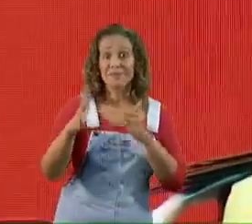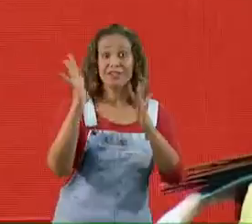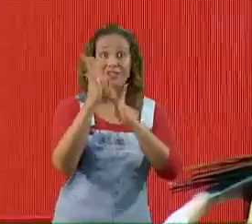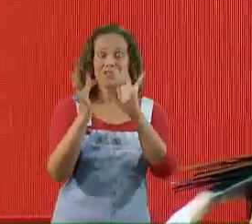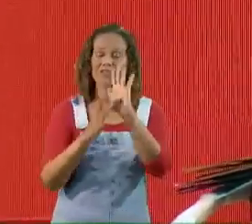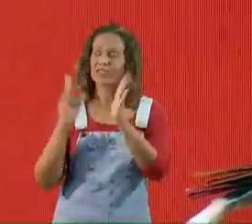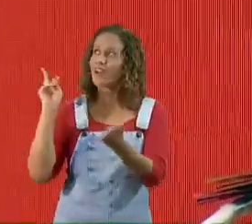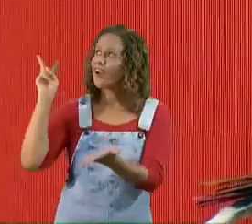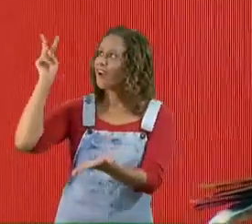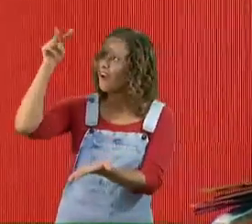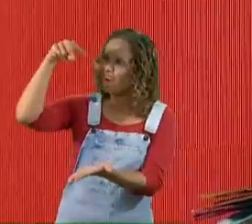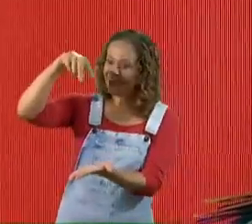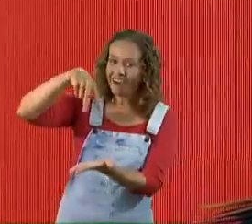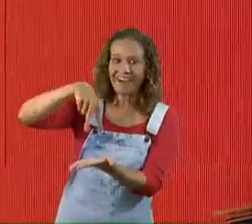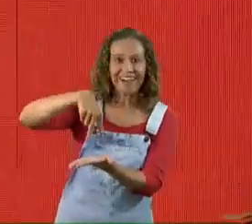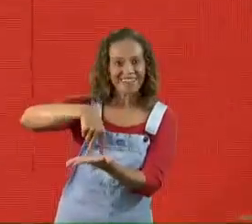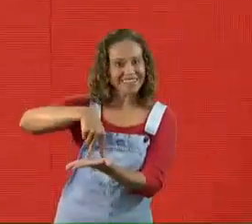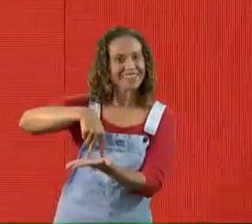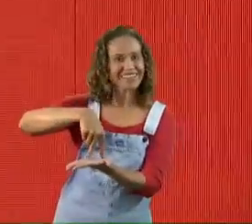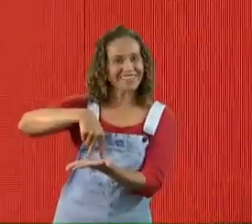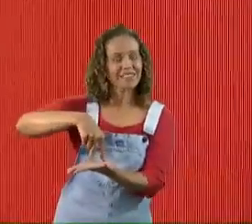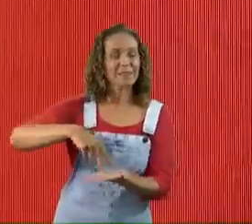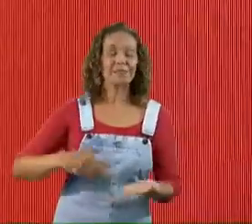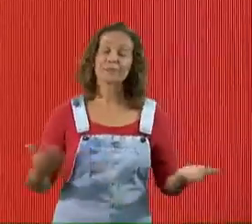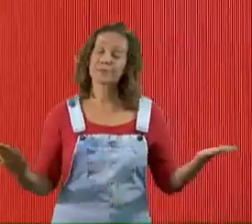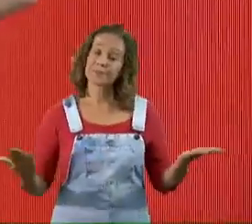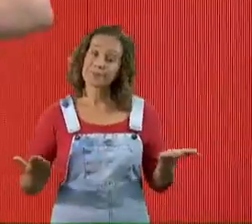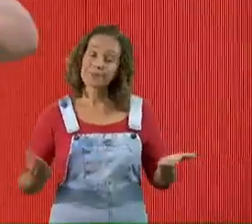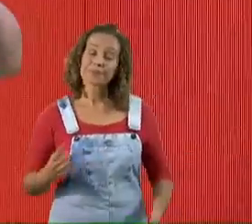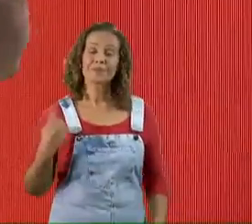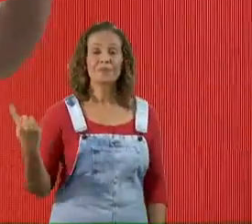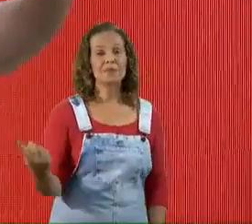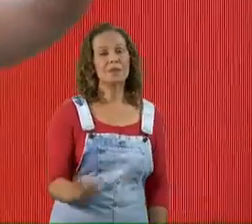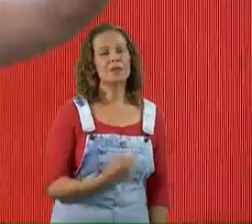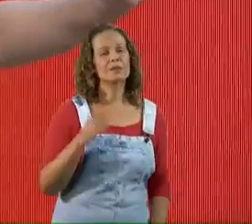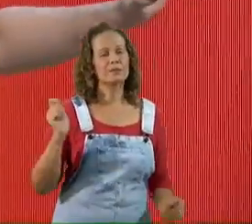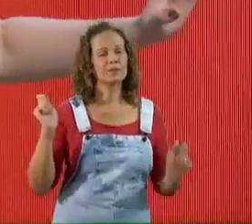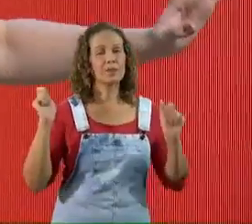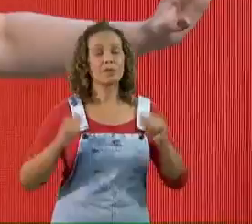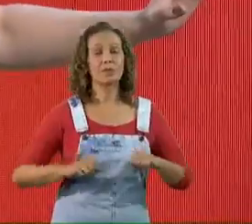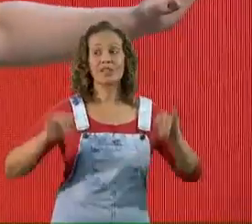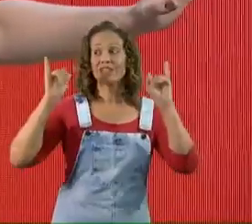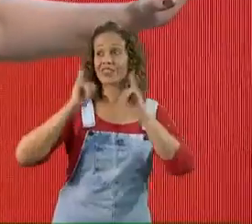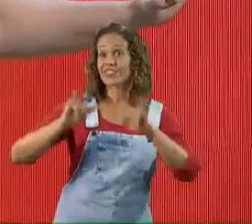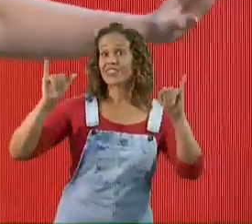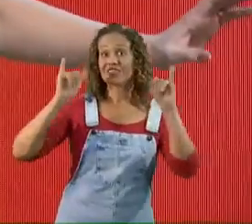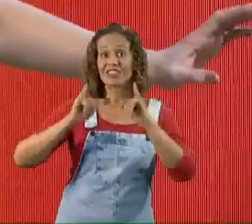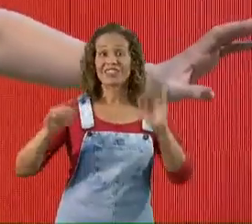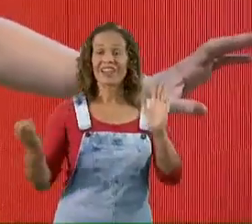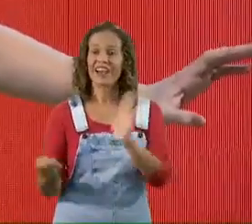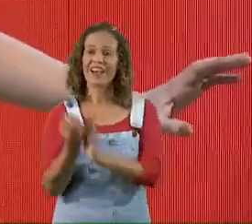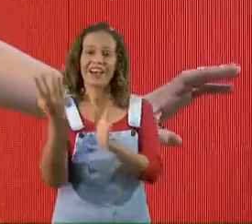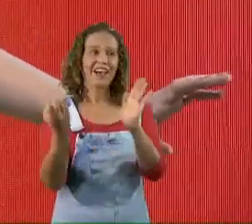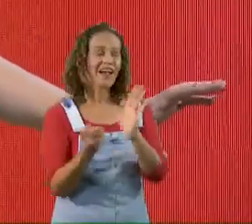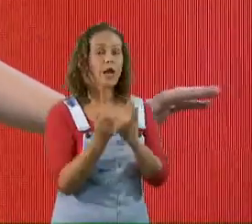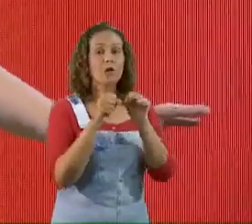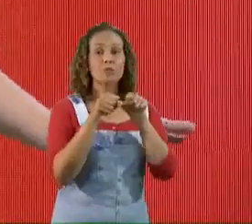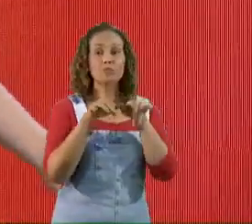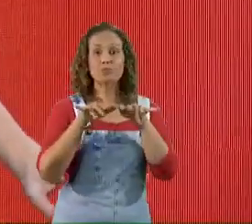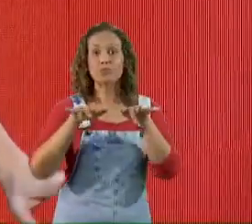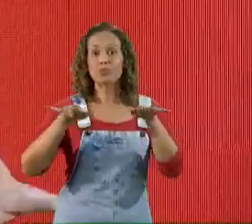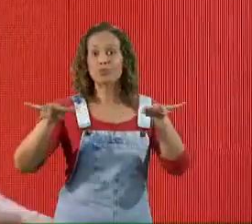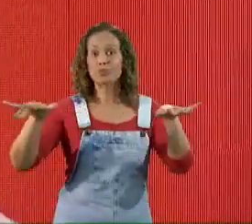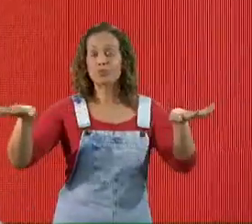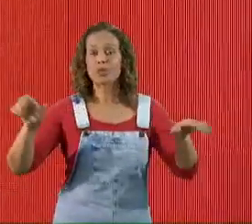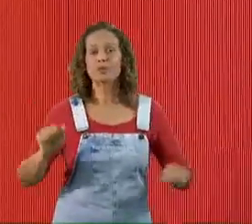crianças. E agora nós podemos espalhar a boa notícia. Porque tem muita gente que nem